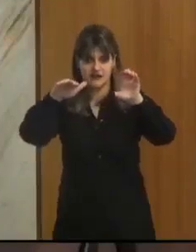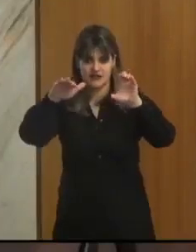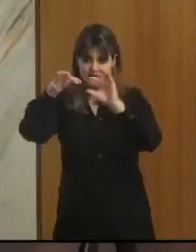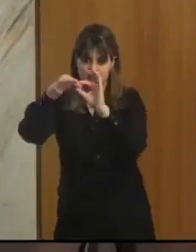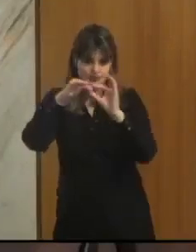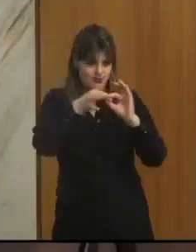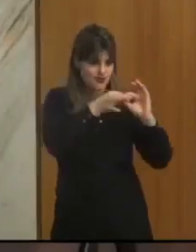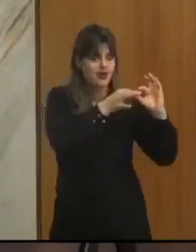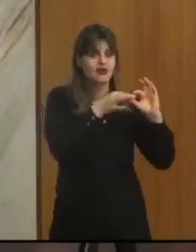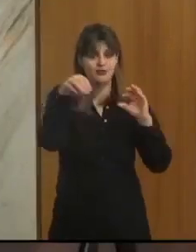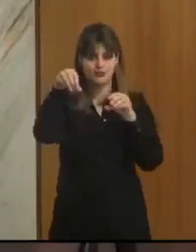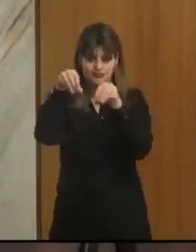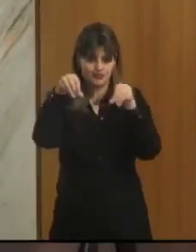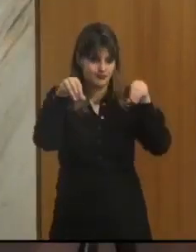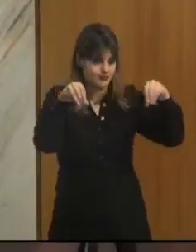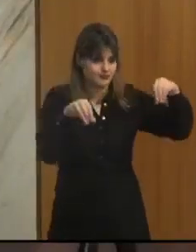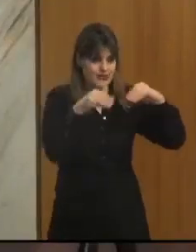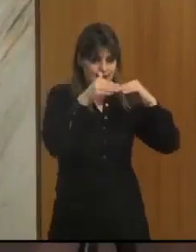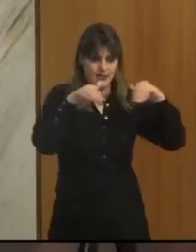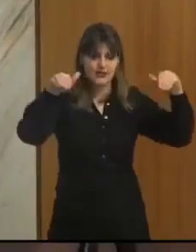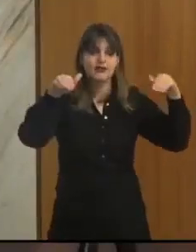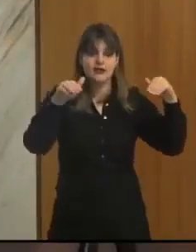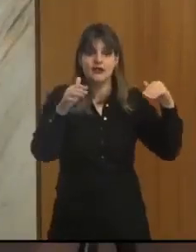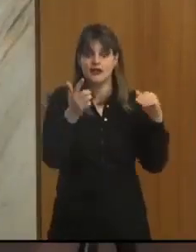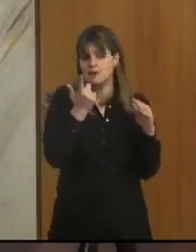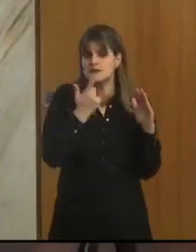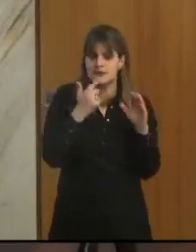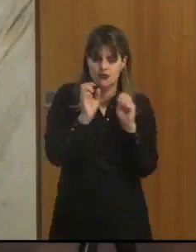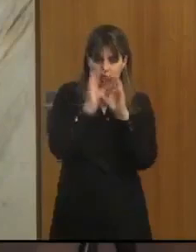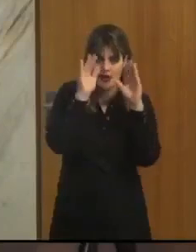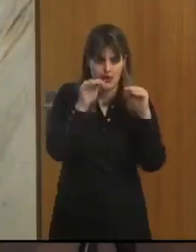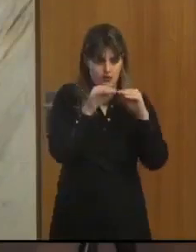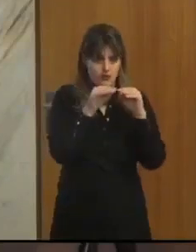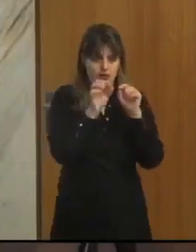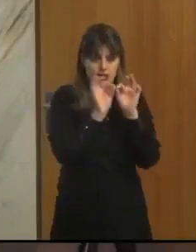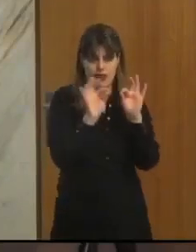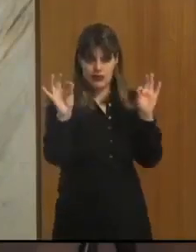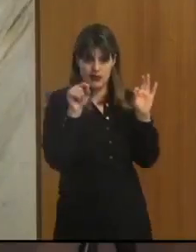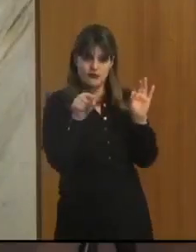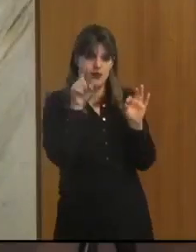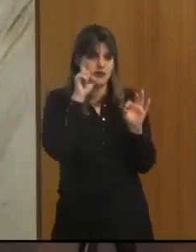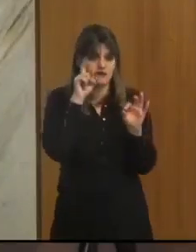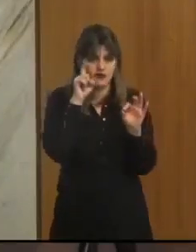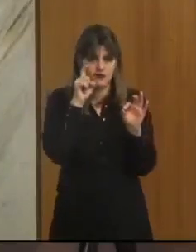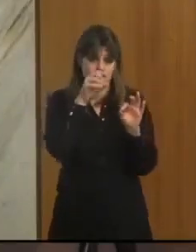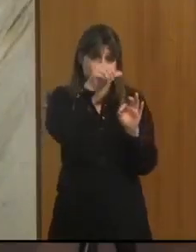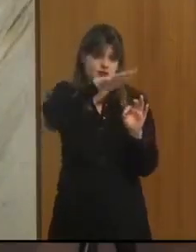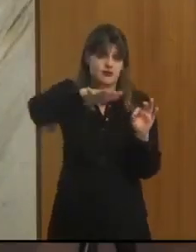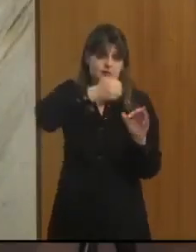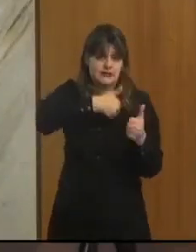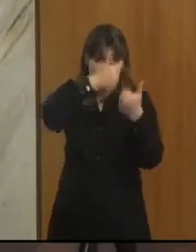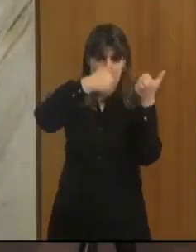estas terras e percebemos a linha de defesa avançada que está em relação à cidade de Coimbra.